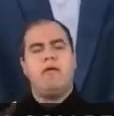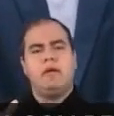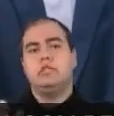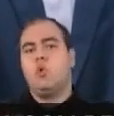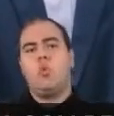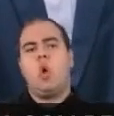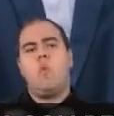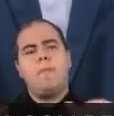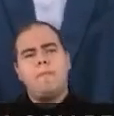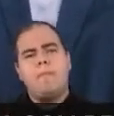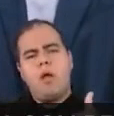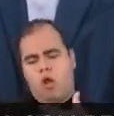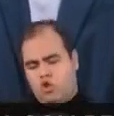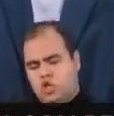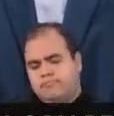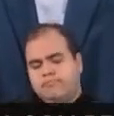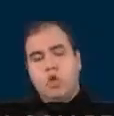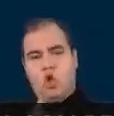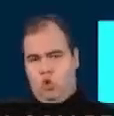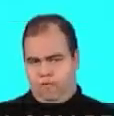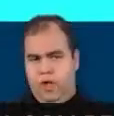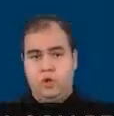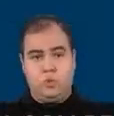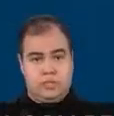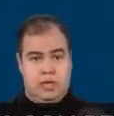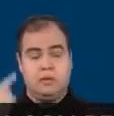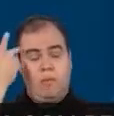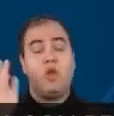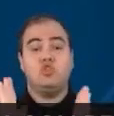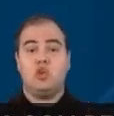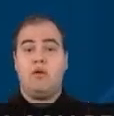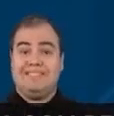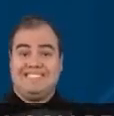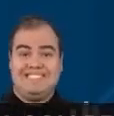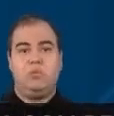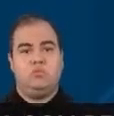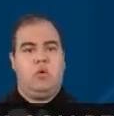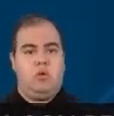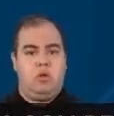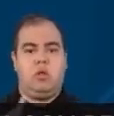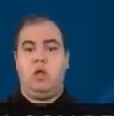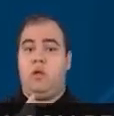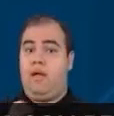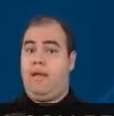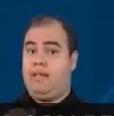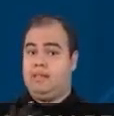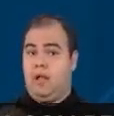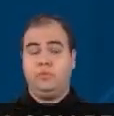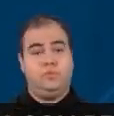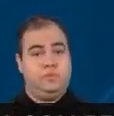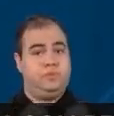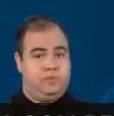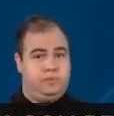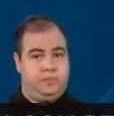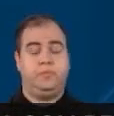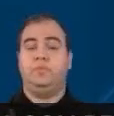melhor performance aí do governo do Estado de São Paulo. 5 secretários já estão confirmados: Renato Feder, da Secretaria de